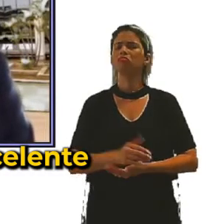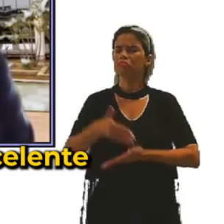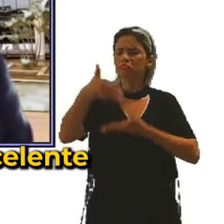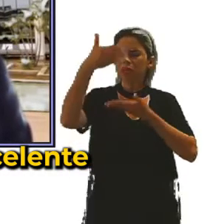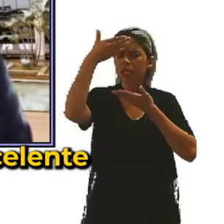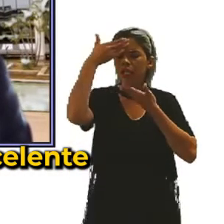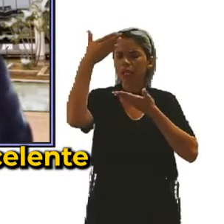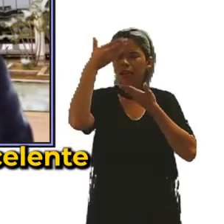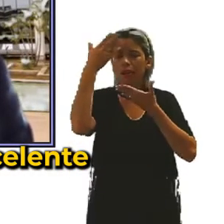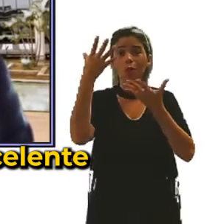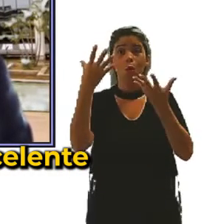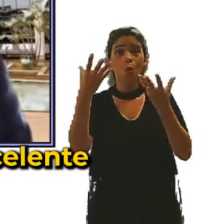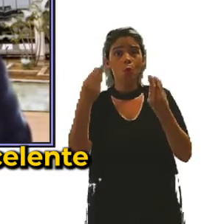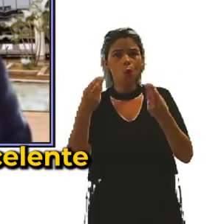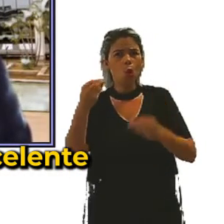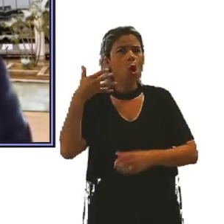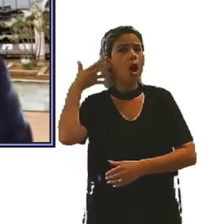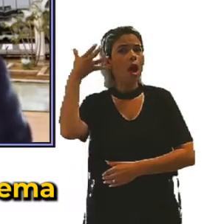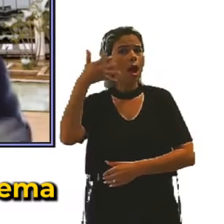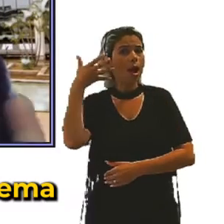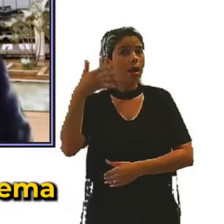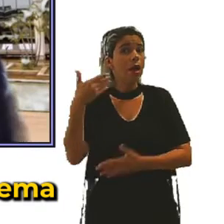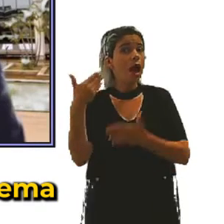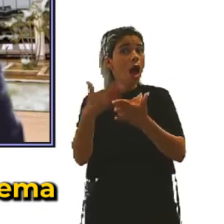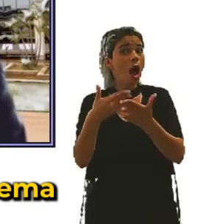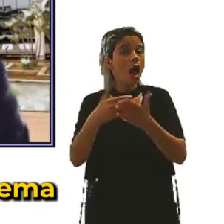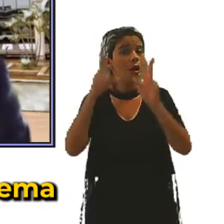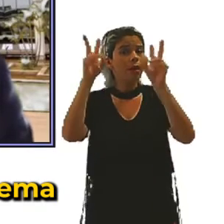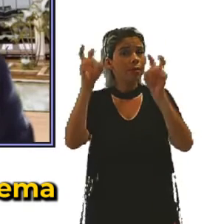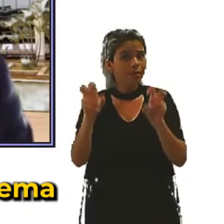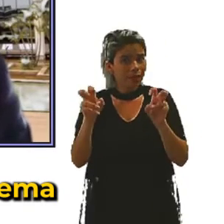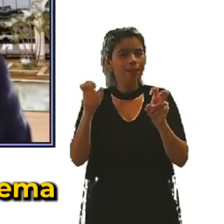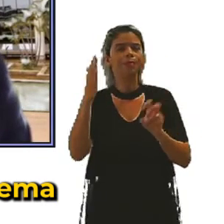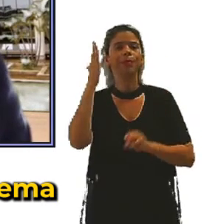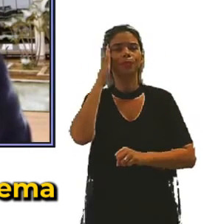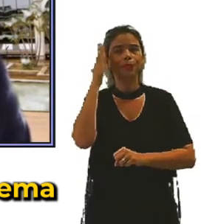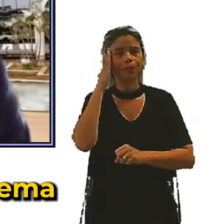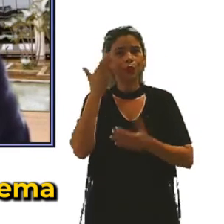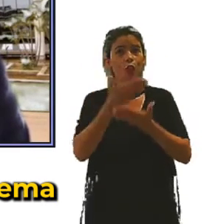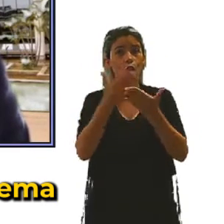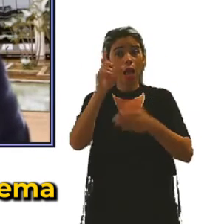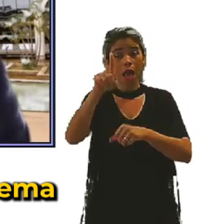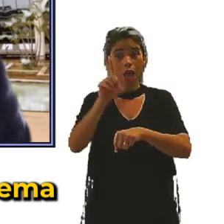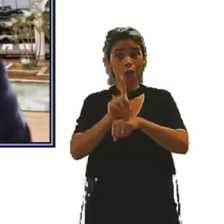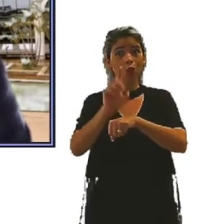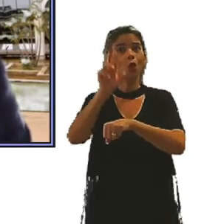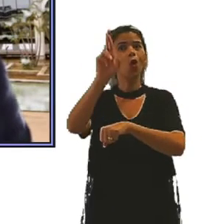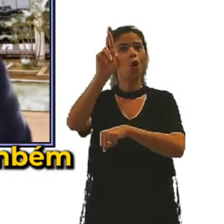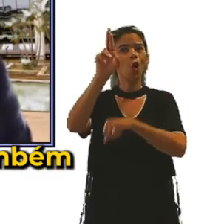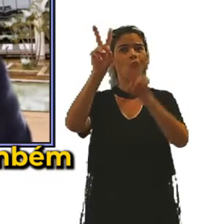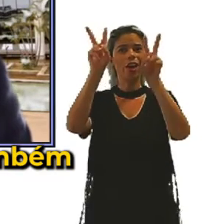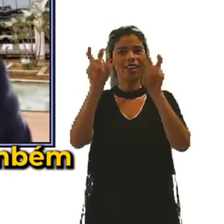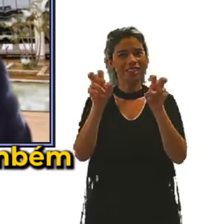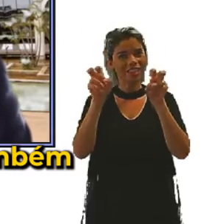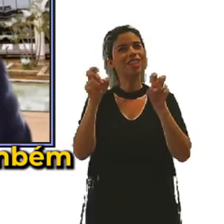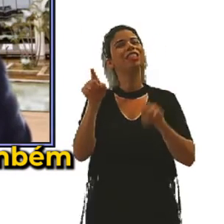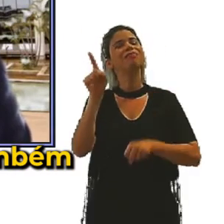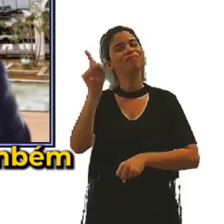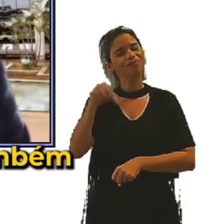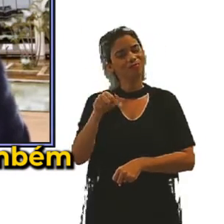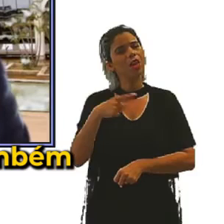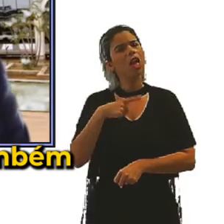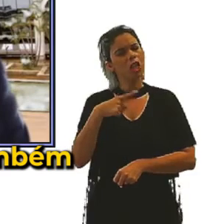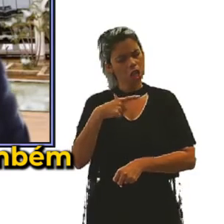professora Ania, pela excelente aula aí sobre o tema. Como vimos aí, a professora é doutora no tema, fez aí o